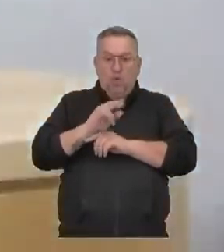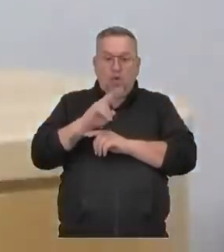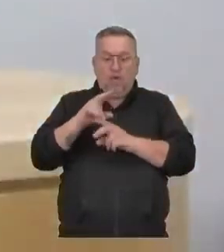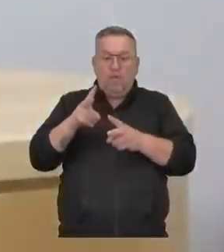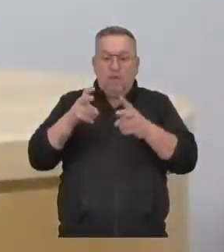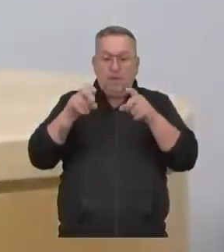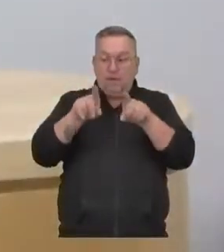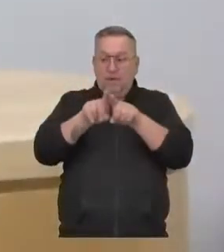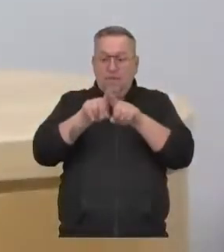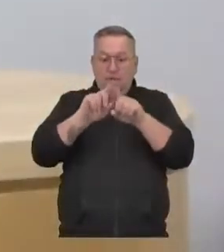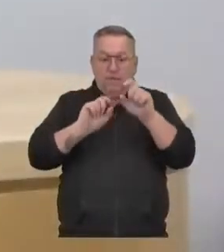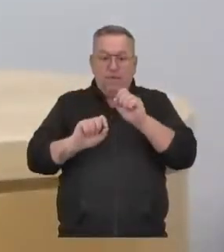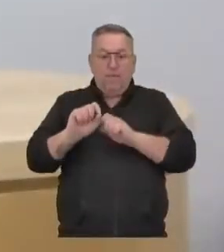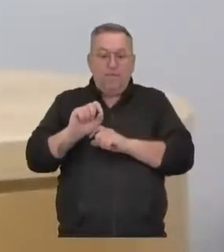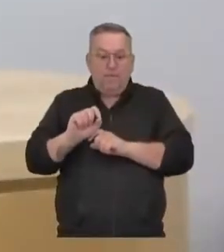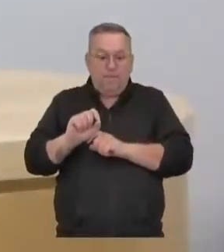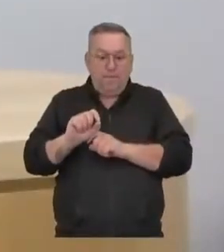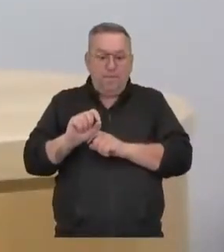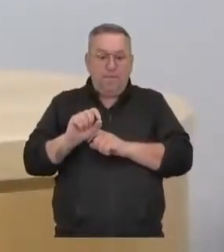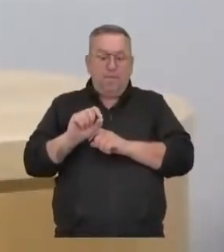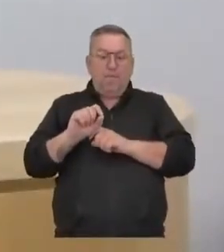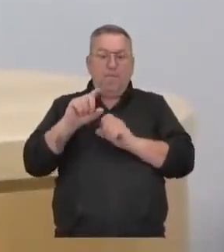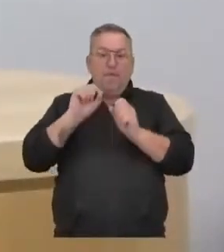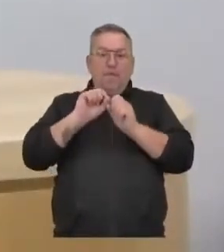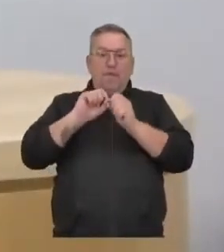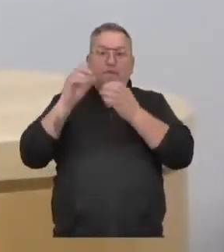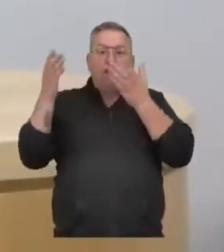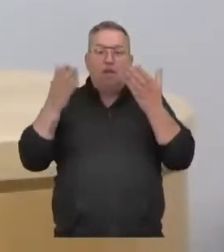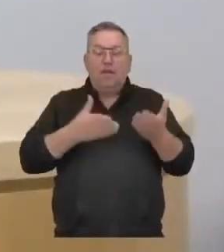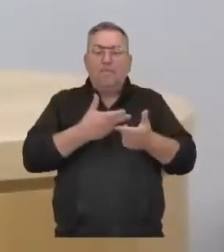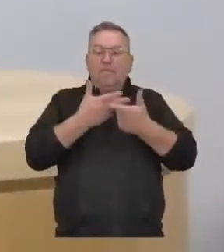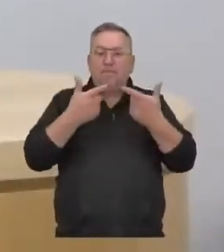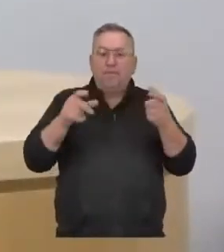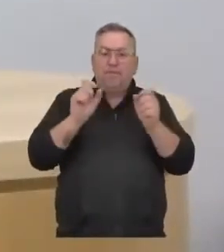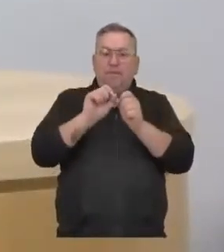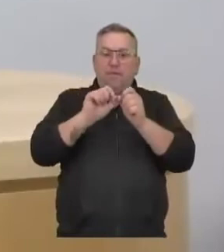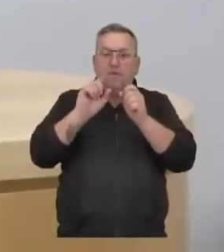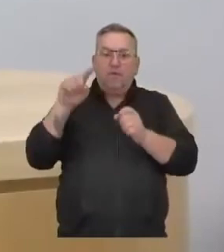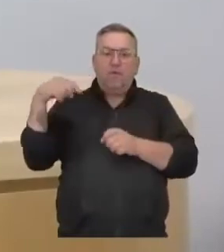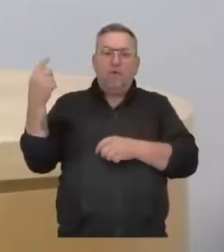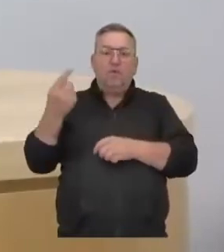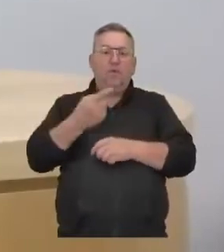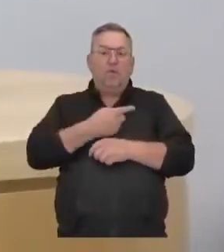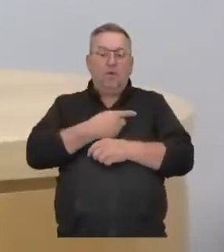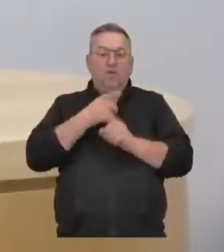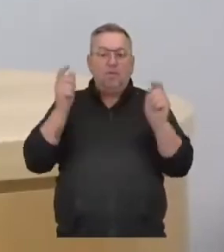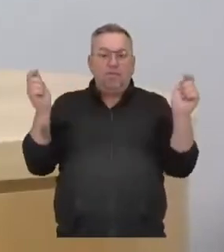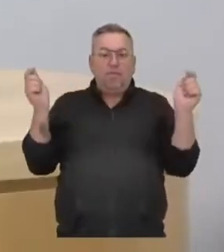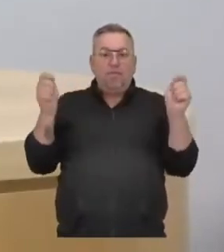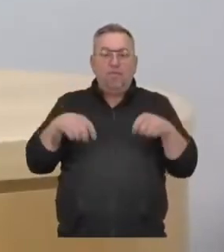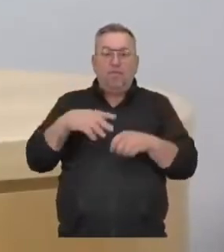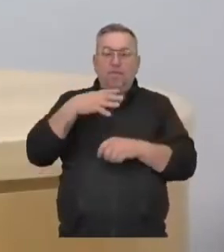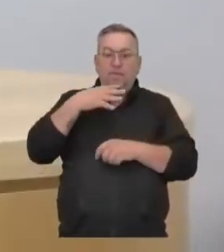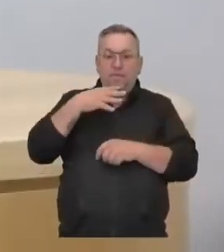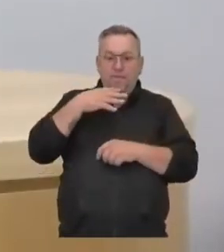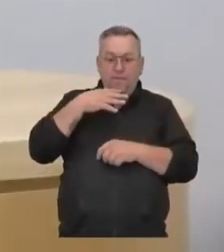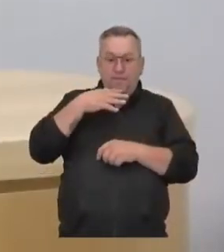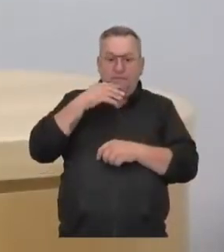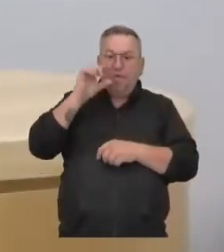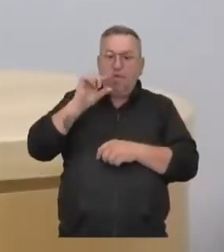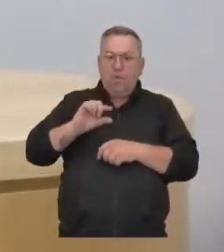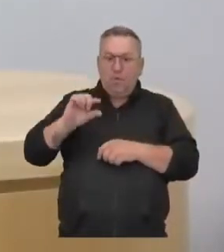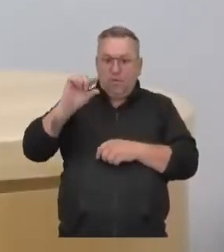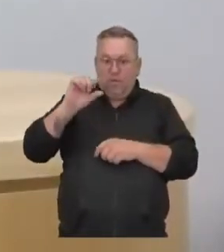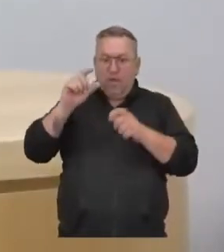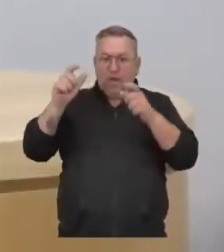ao longo da narrativa, que ele vai trazer todos esses elementos que faz com que nós possamos conhecer, então, um pouquinho